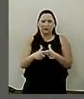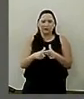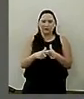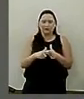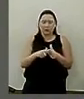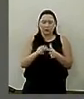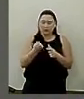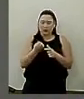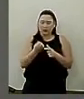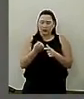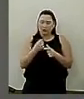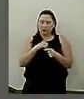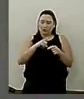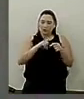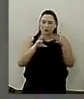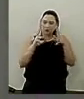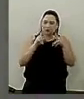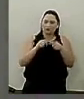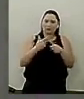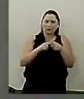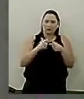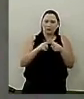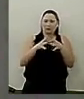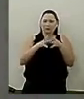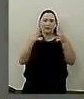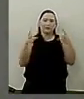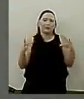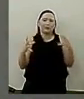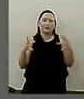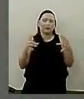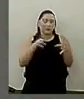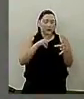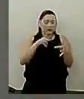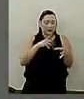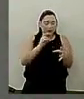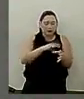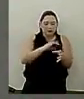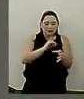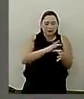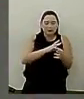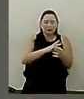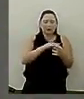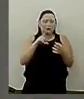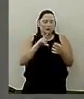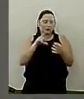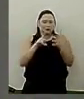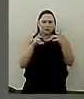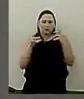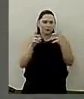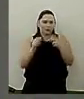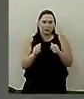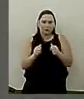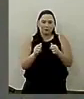dos problemas maiores que passam medo nas pessoas. Quem de nós não teme quando